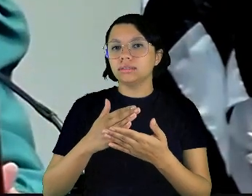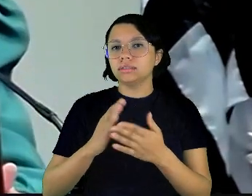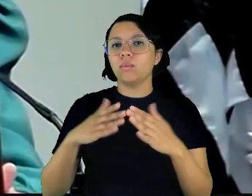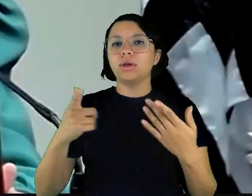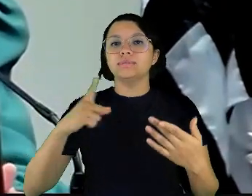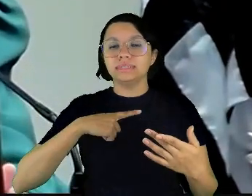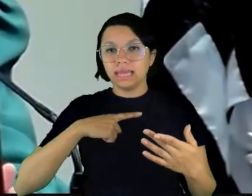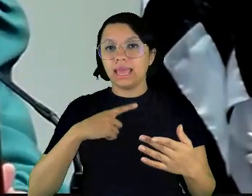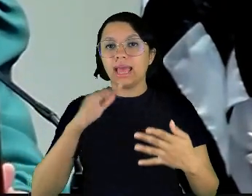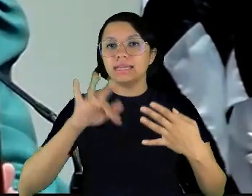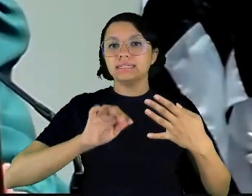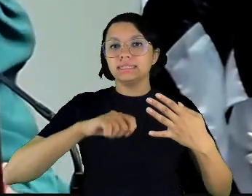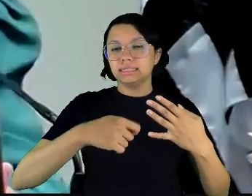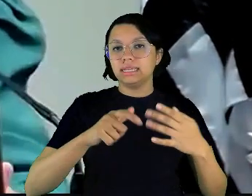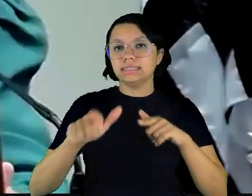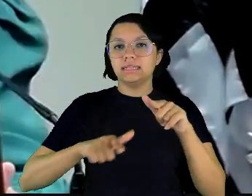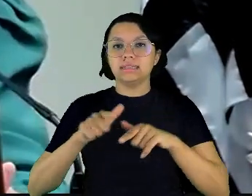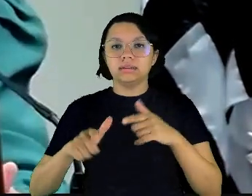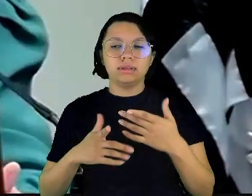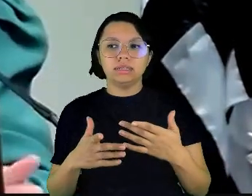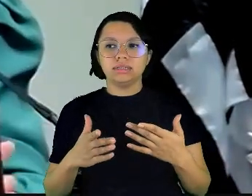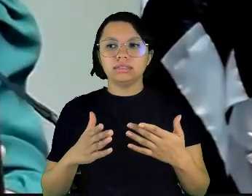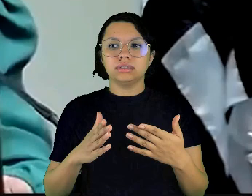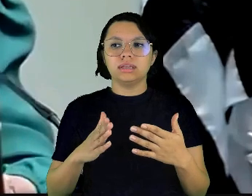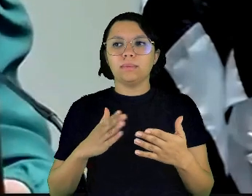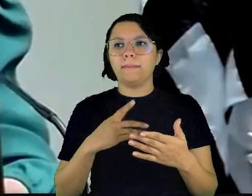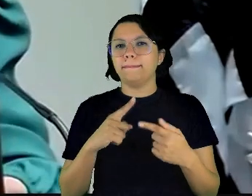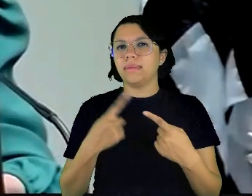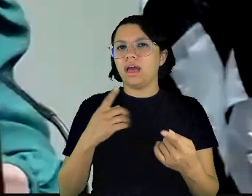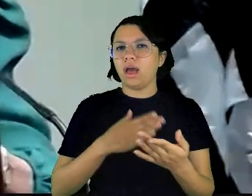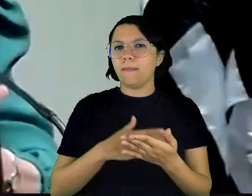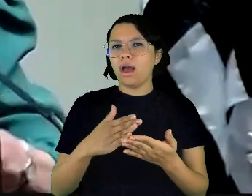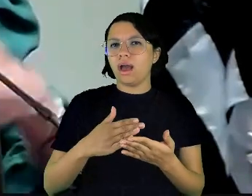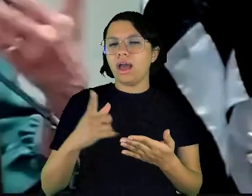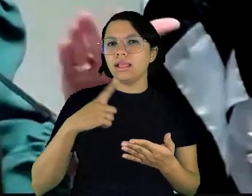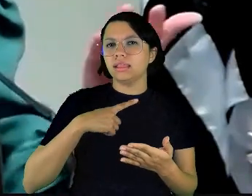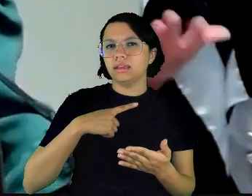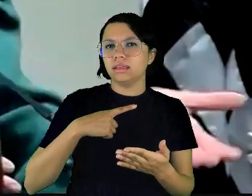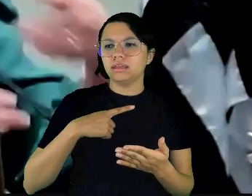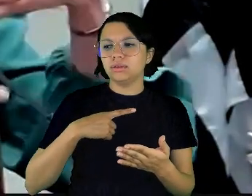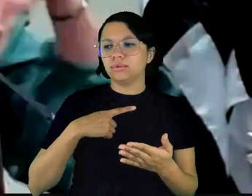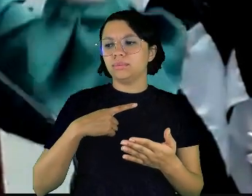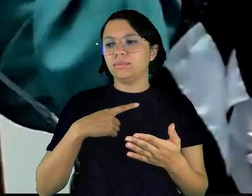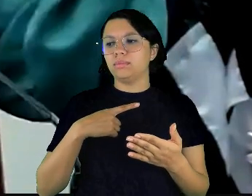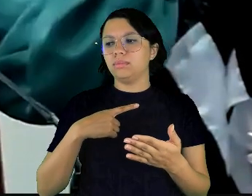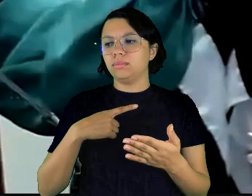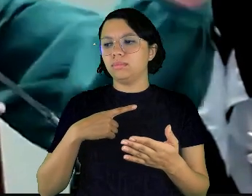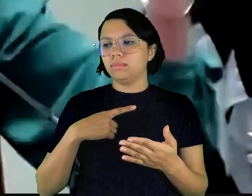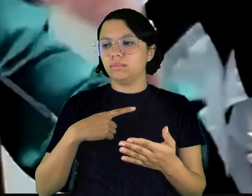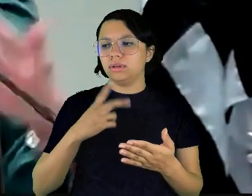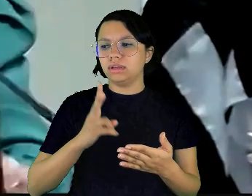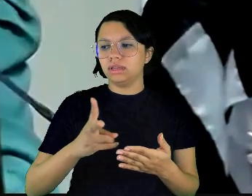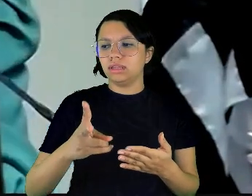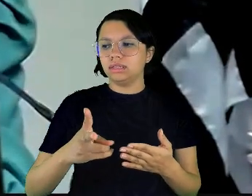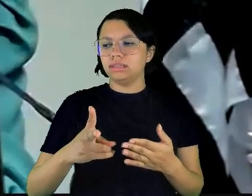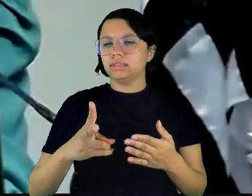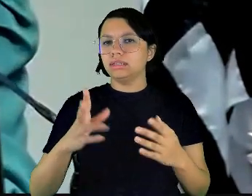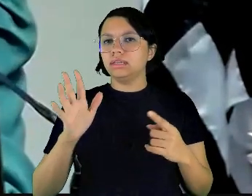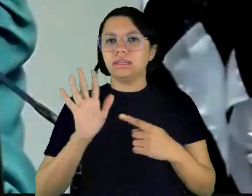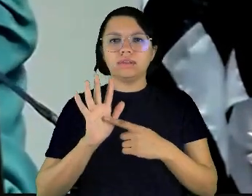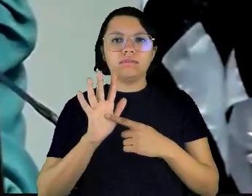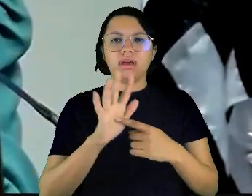trabalhista. Só que, a partir daí, nós teríamos uma sentença trabalhista que não vai refletir por conta